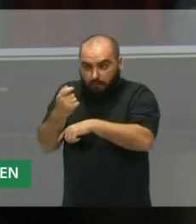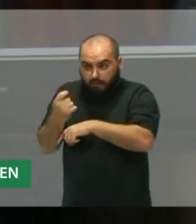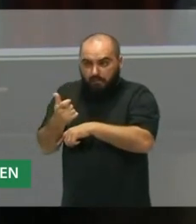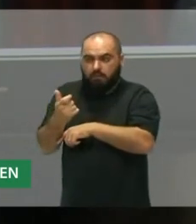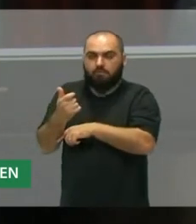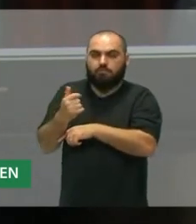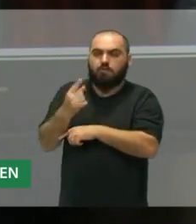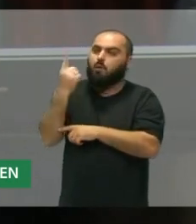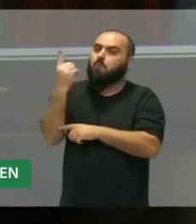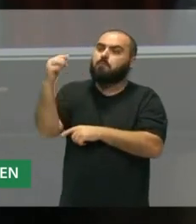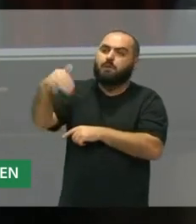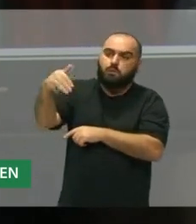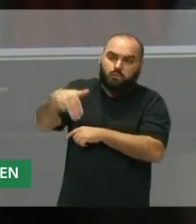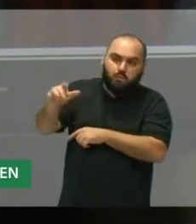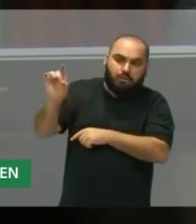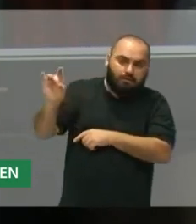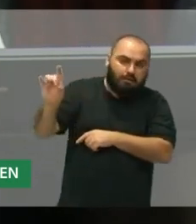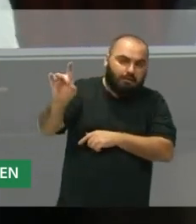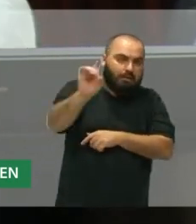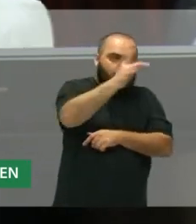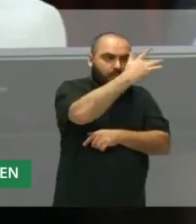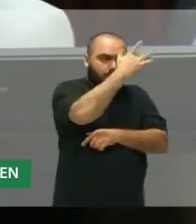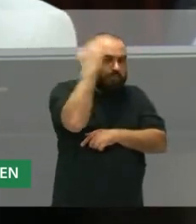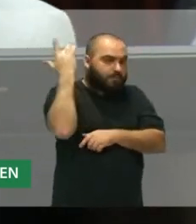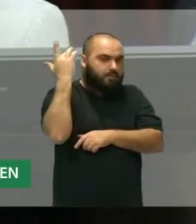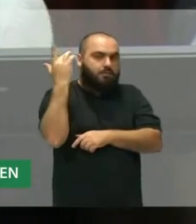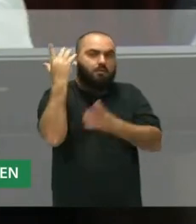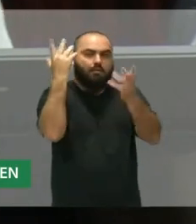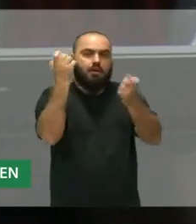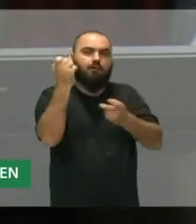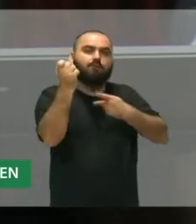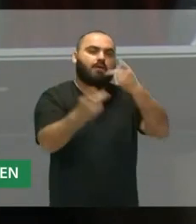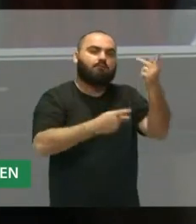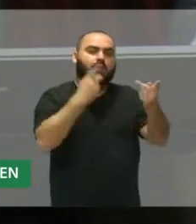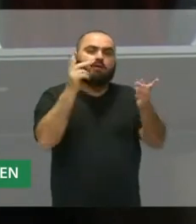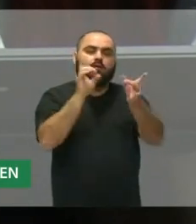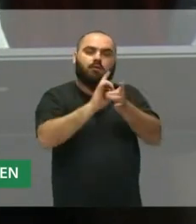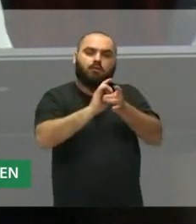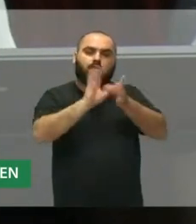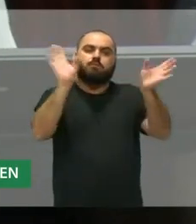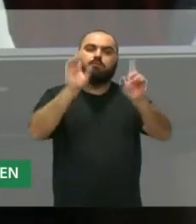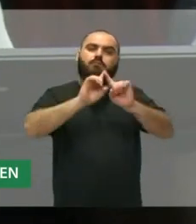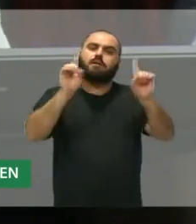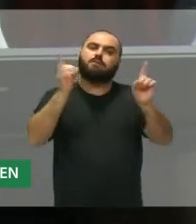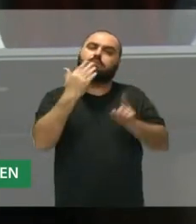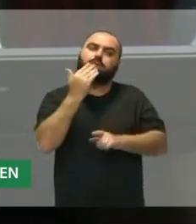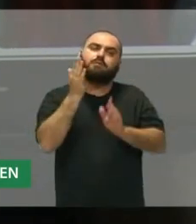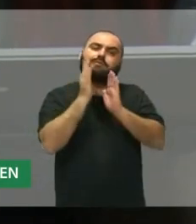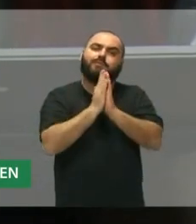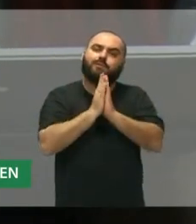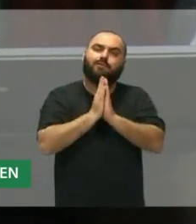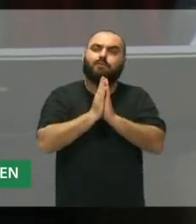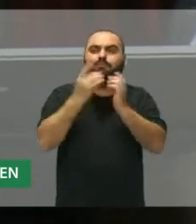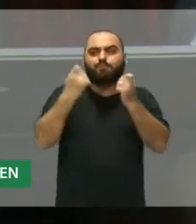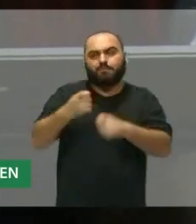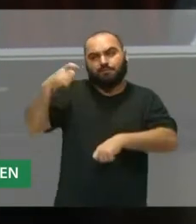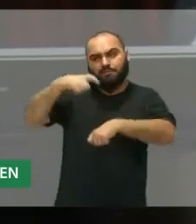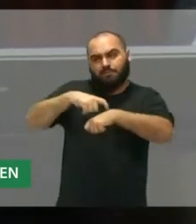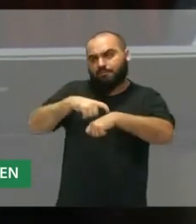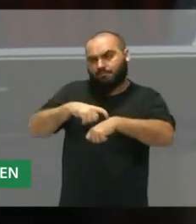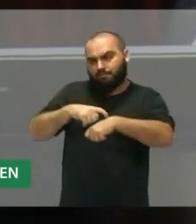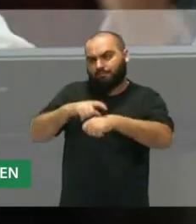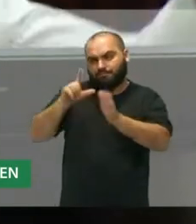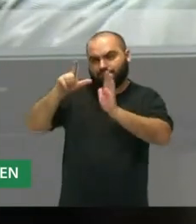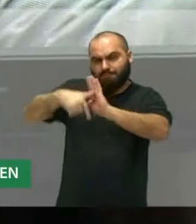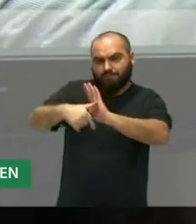eu deixo um minutinho para cada um da mesa que desejar, então, concluir. Só peço, por favor, para que a gente cumpra ali o tempo para não ultrapassar,